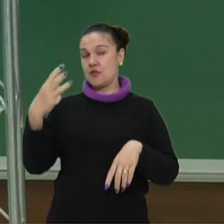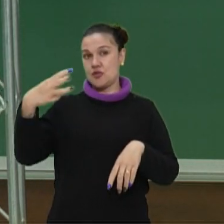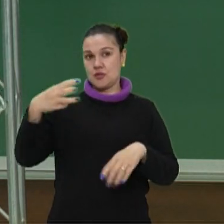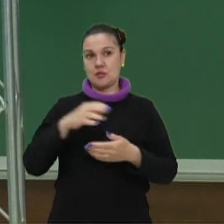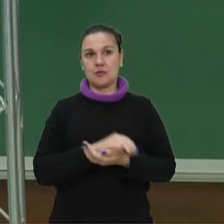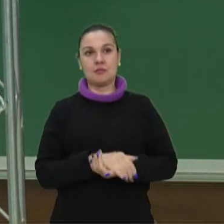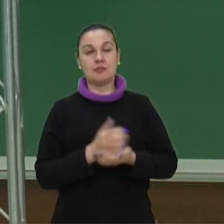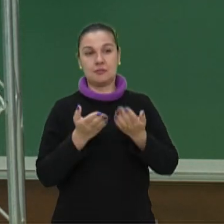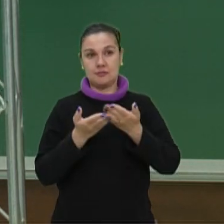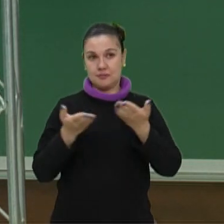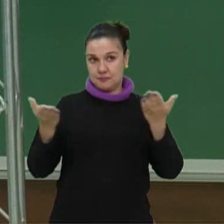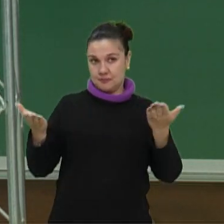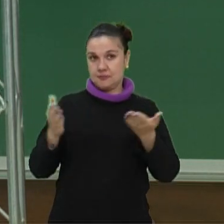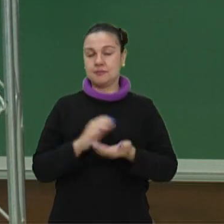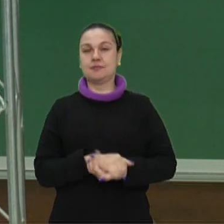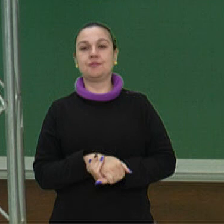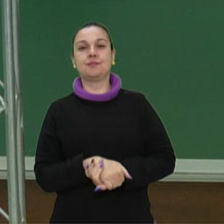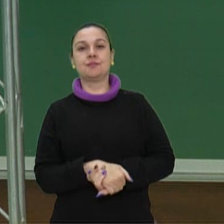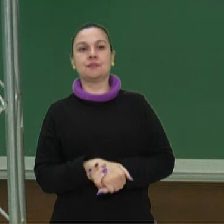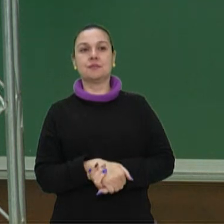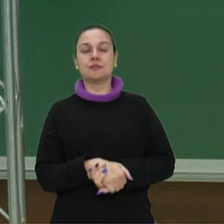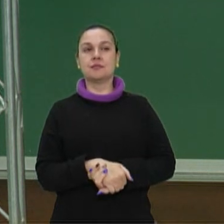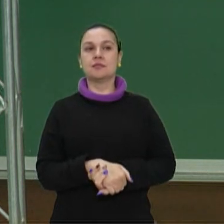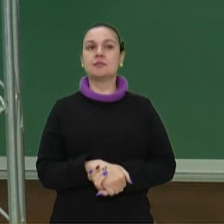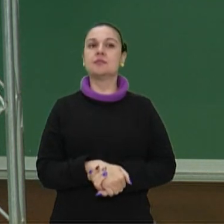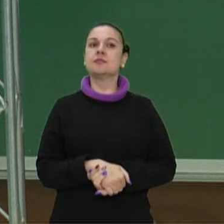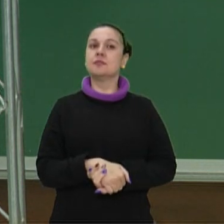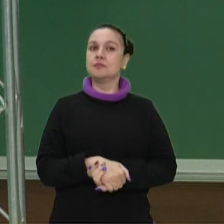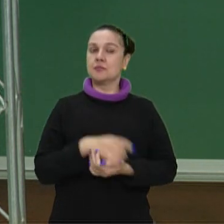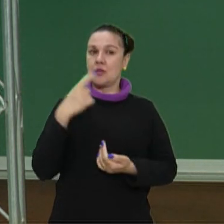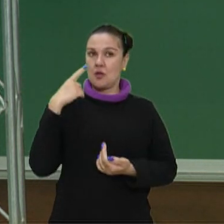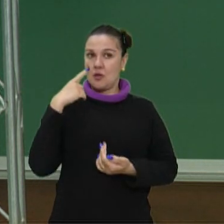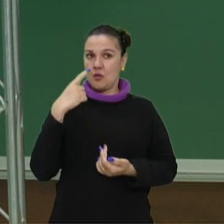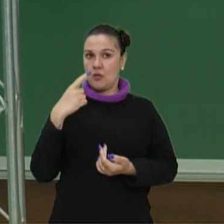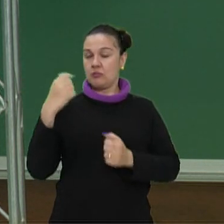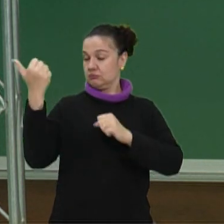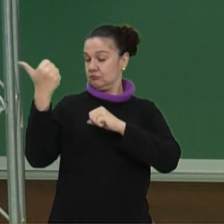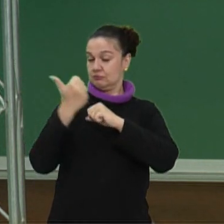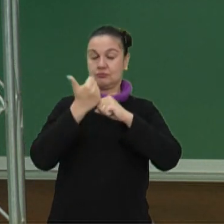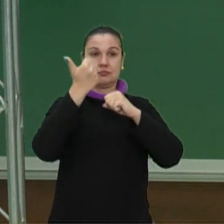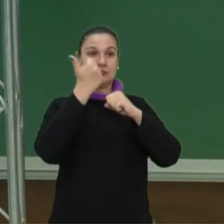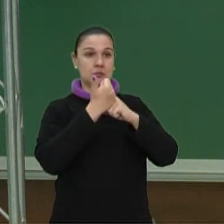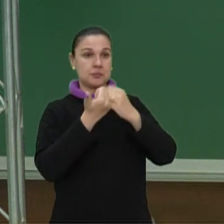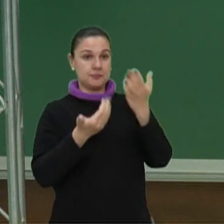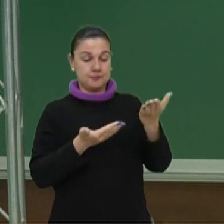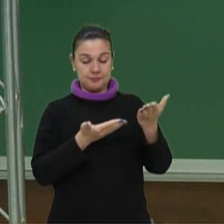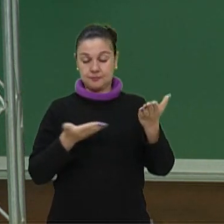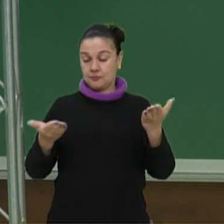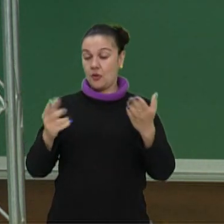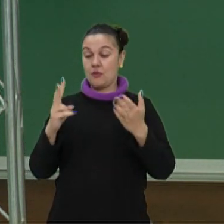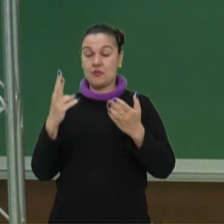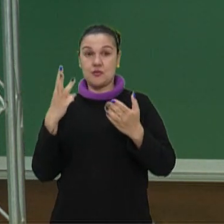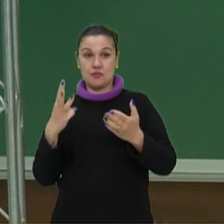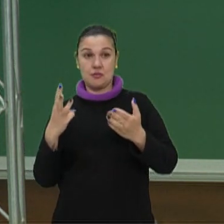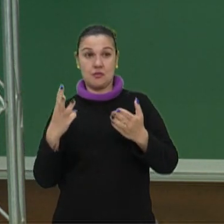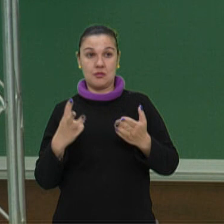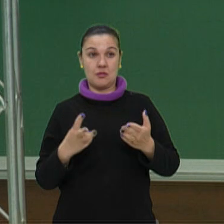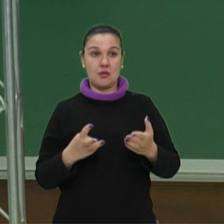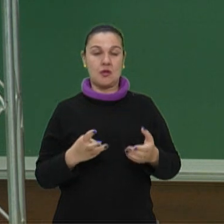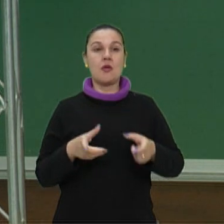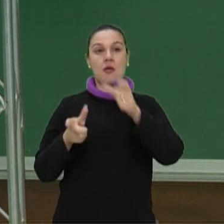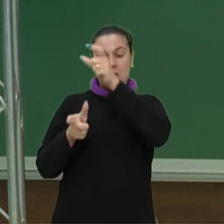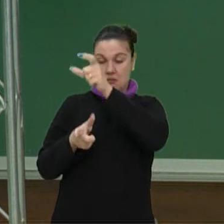que está aparecendo ali. Tá certo? Então, nesse caso, veja, eu tenho que x1 ao quadrado mais x2 ao quadrado é igual a 23. Ficou